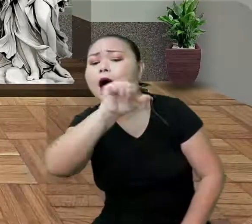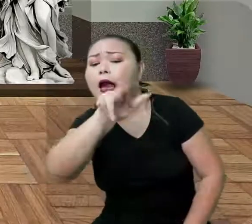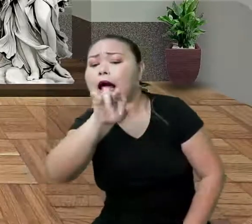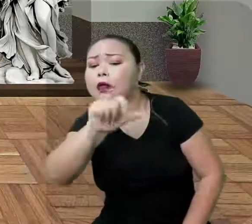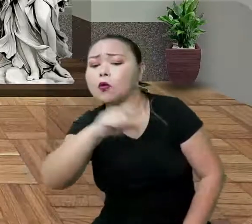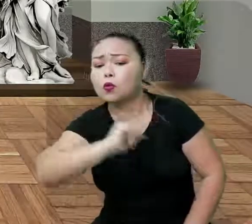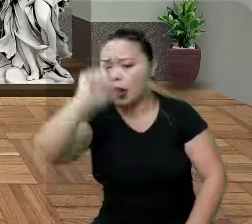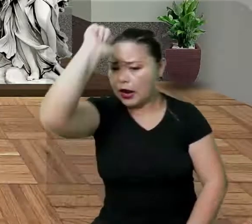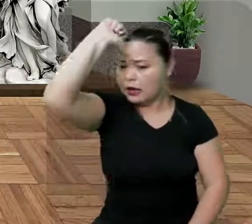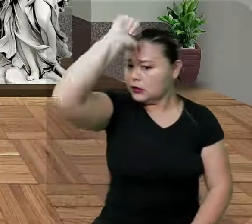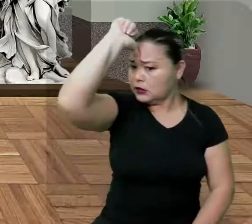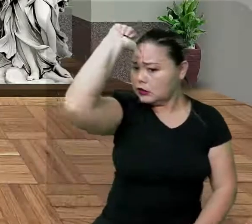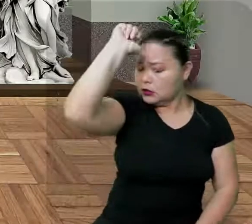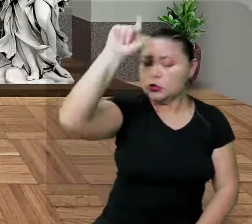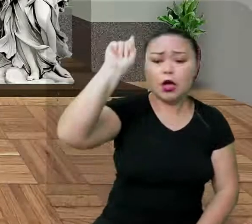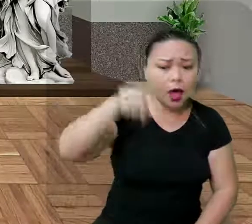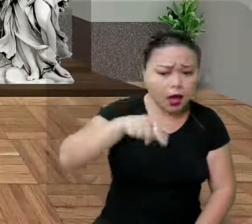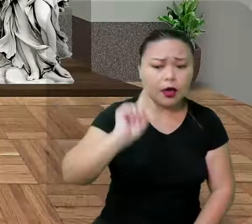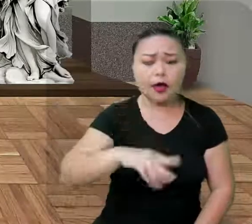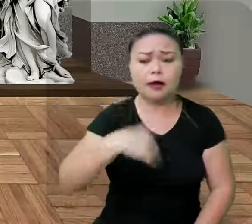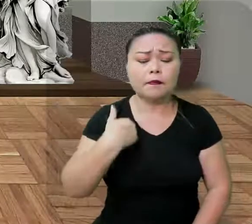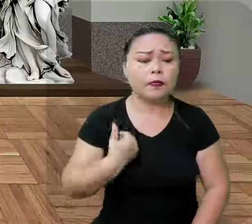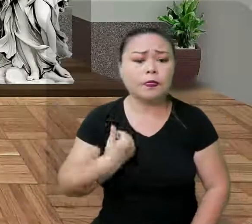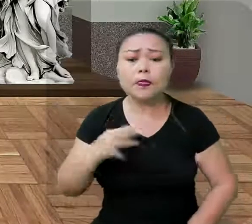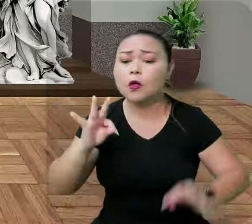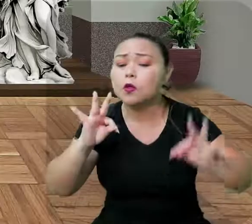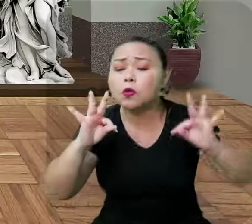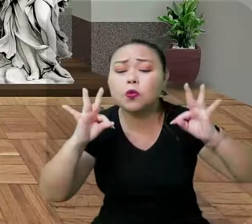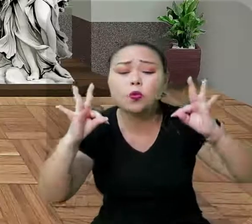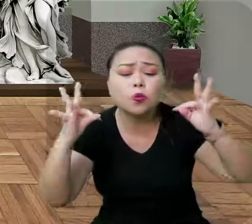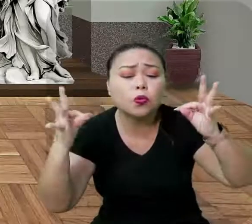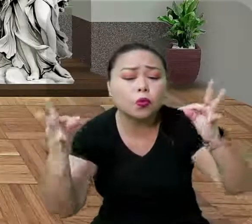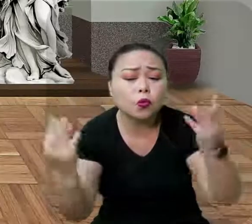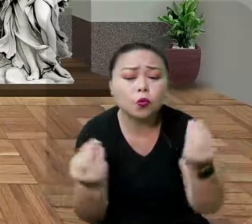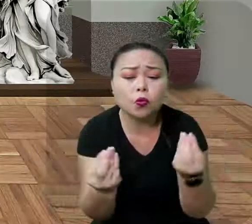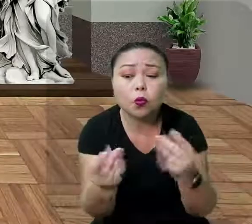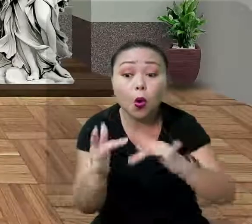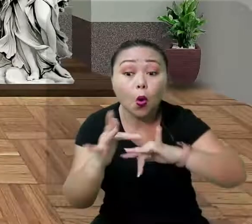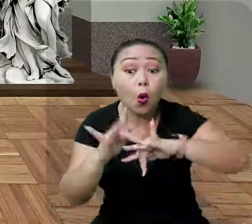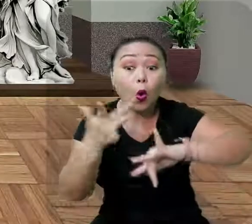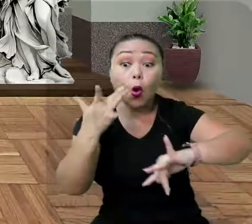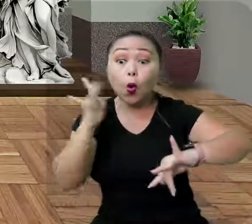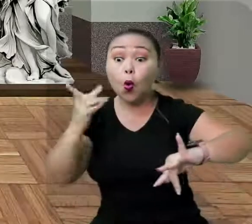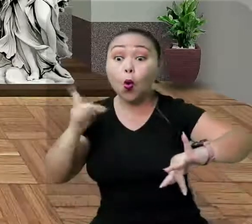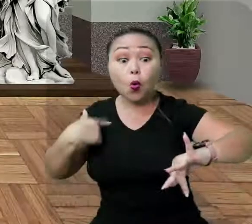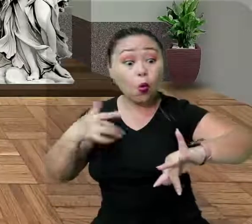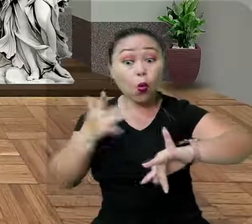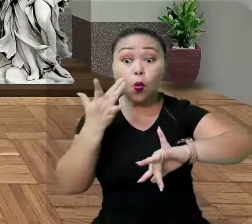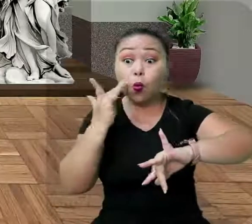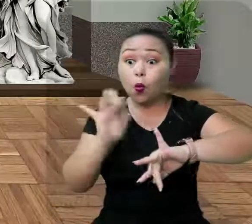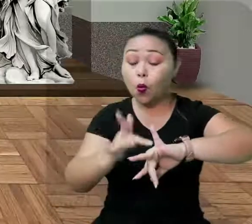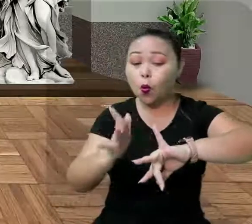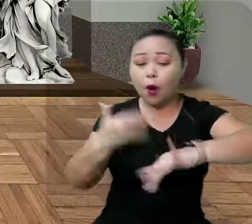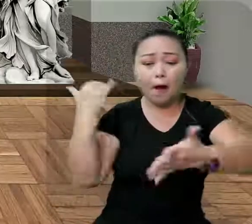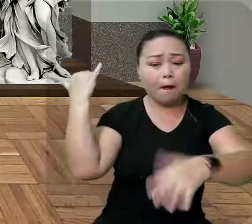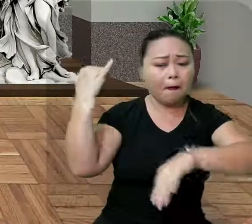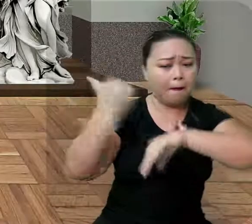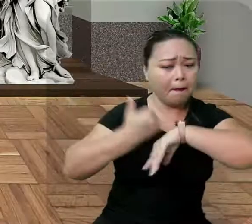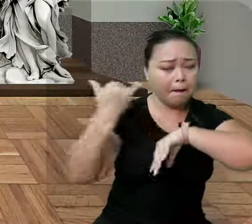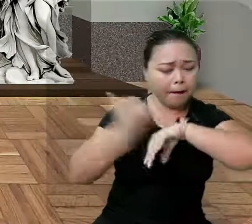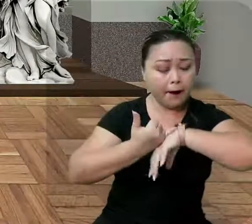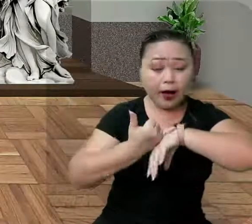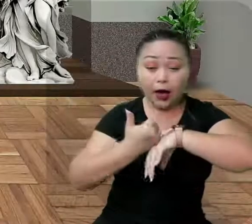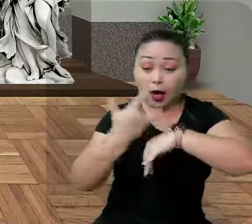calicute e é tudo lá era ela em ouro e ouro é um metal muito